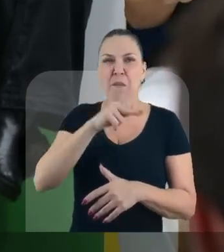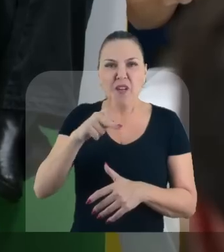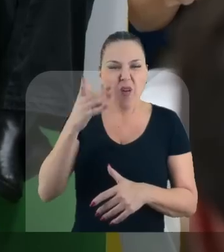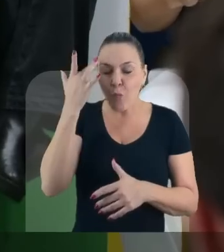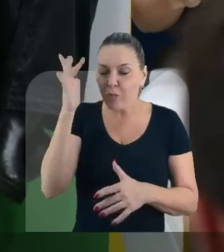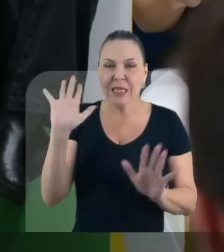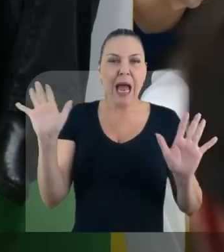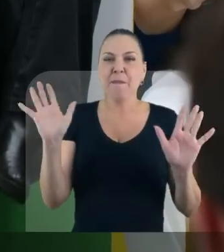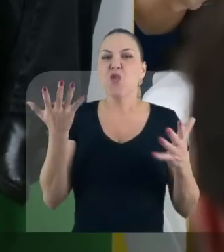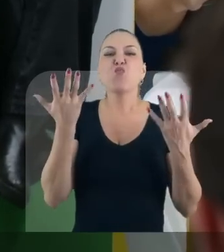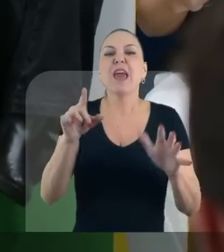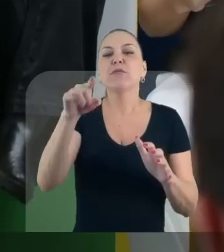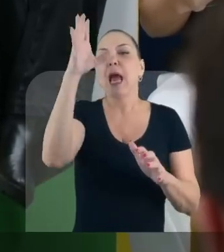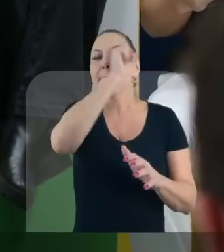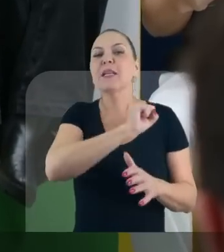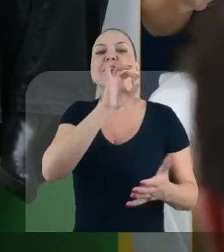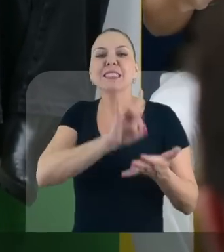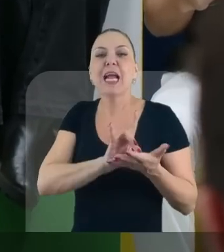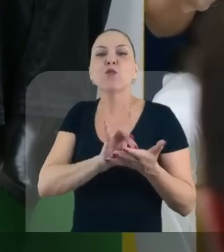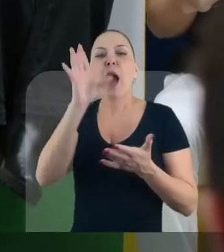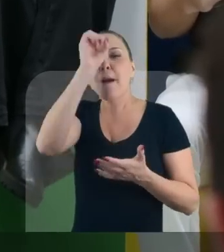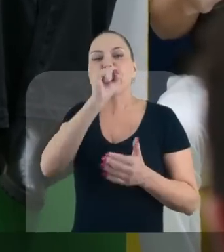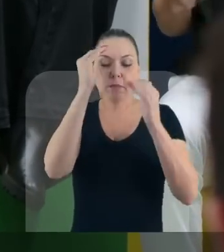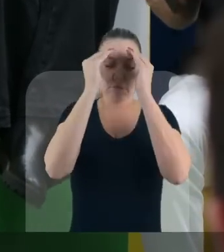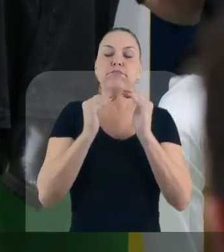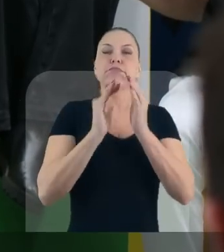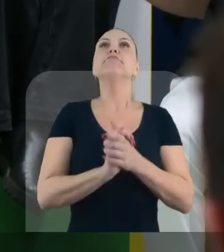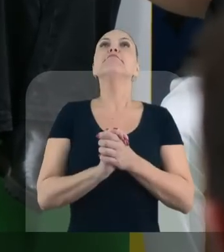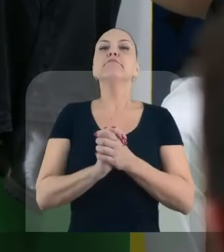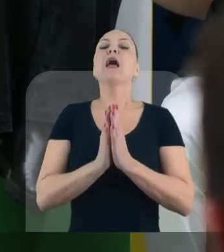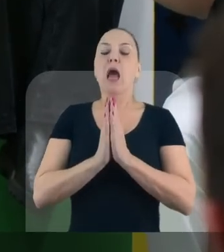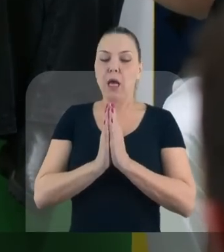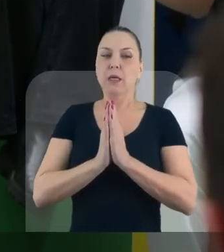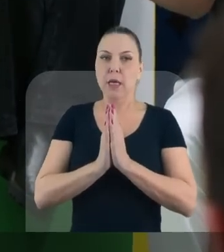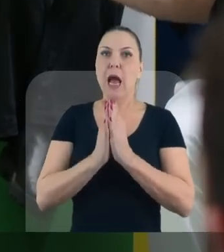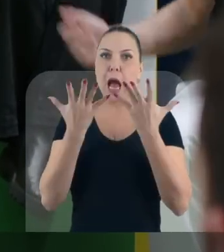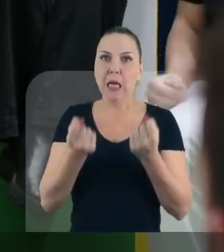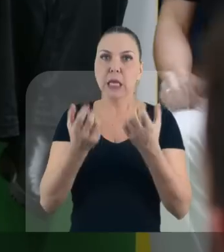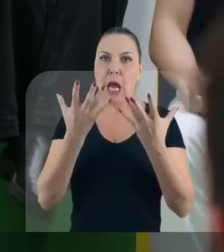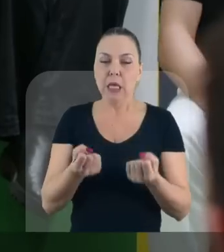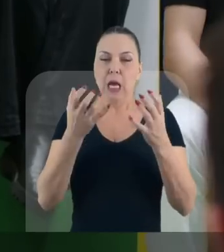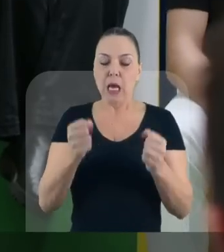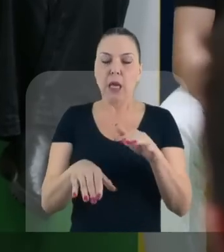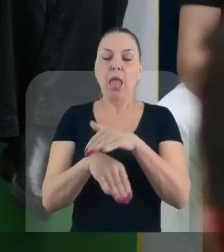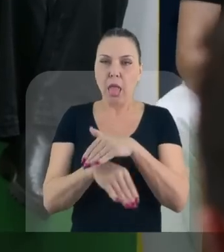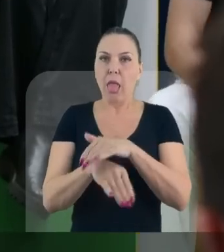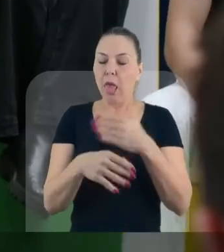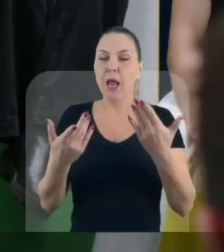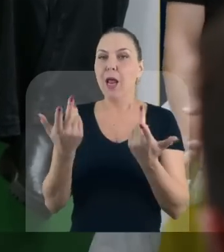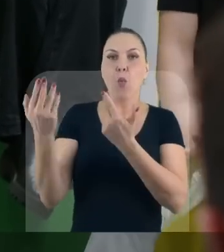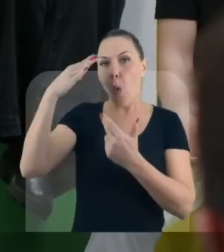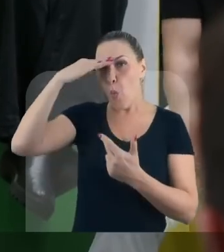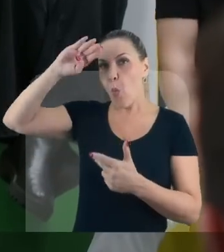você aprenda a pensar, eles querem que você aprenda a obedecer, não questione e apenas cabresto. Exatamente o que acontece